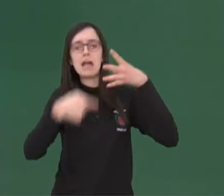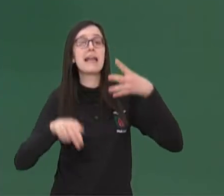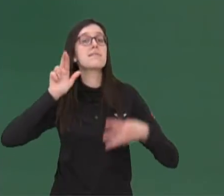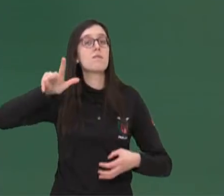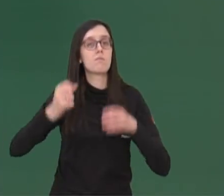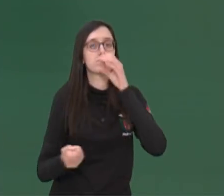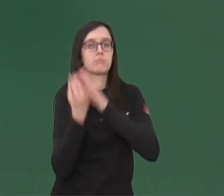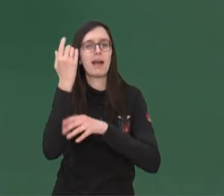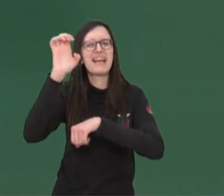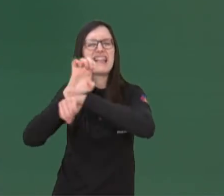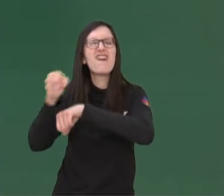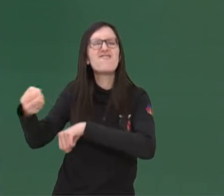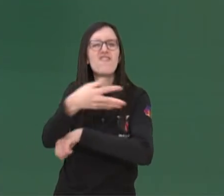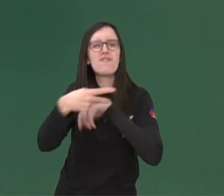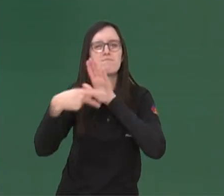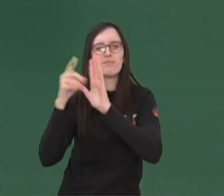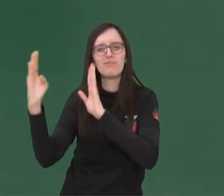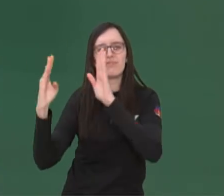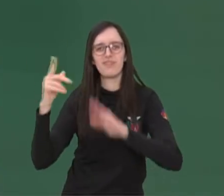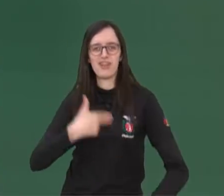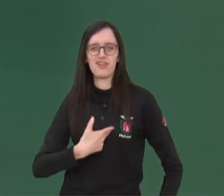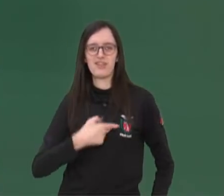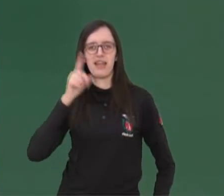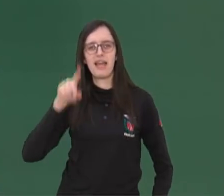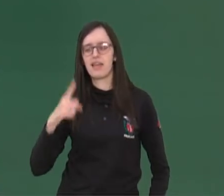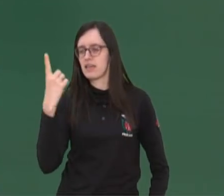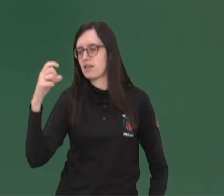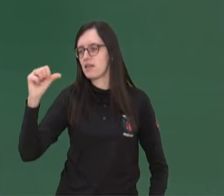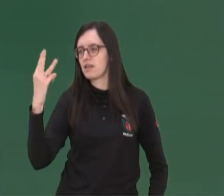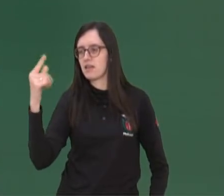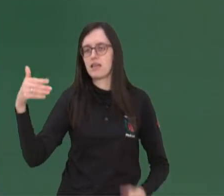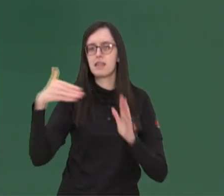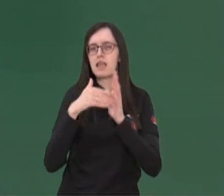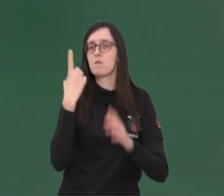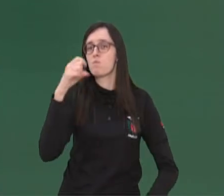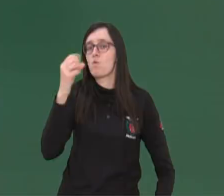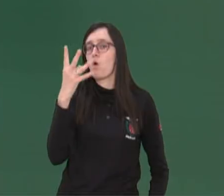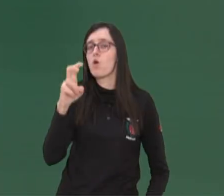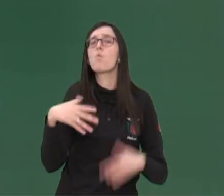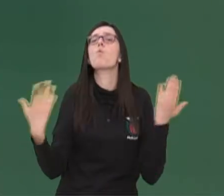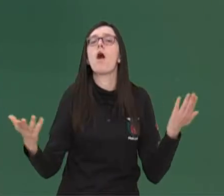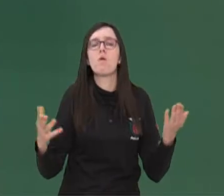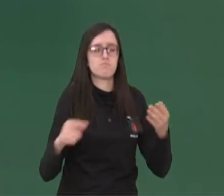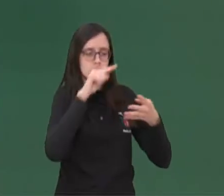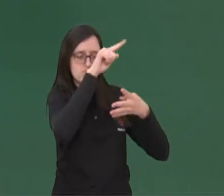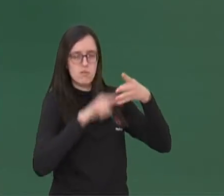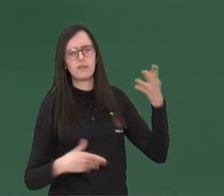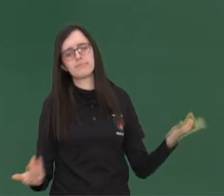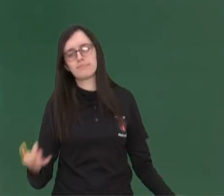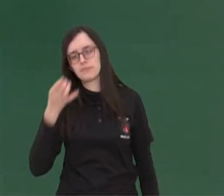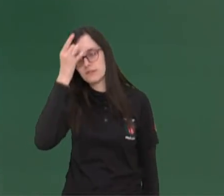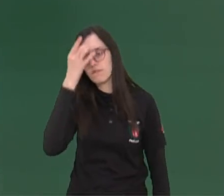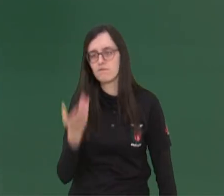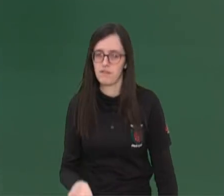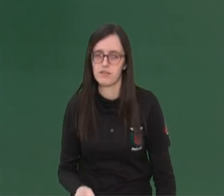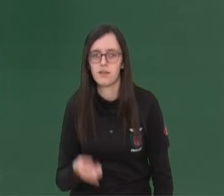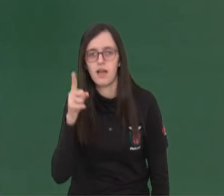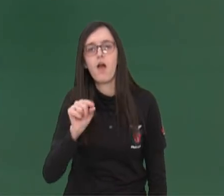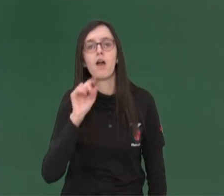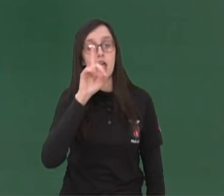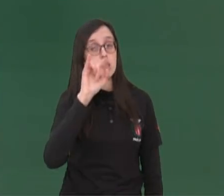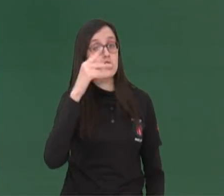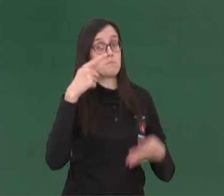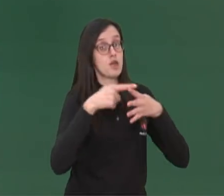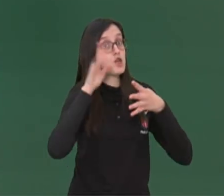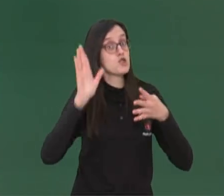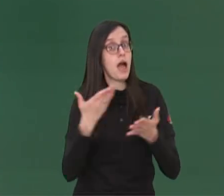criação do Estado Novo, aquela fase do governo dele de 37 a 45? Qual das alternativas? Ficou muito fácil. O DIP, nós